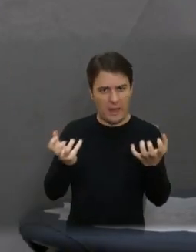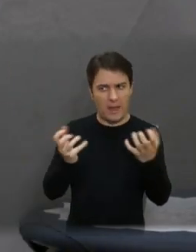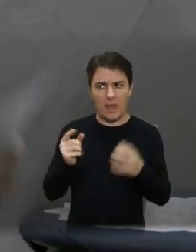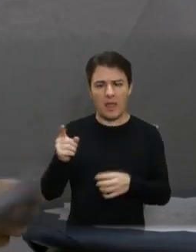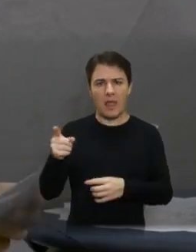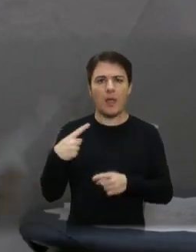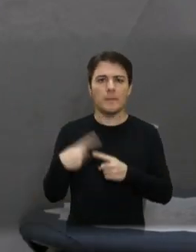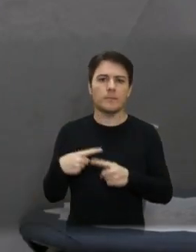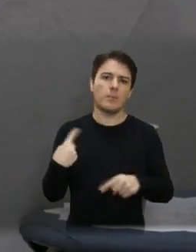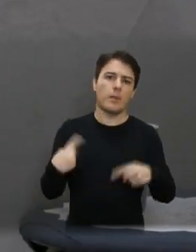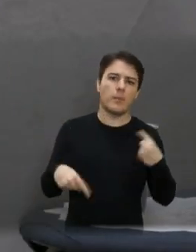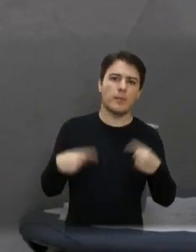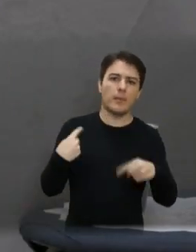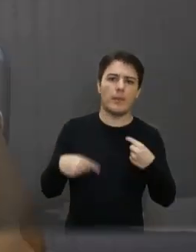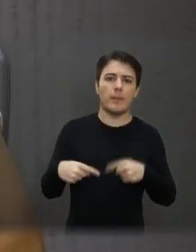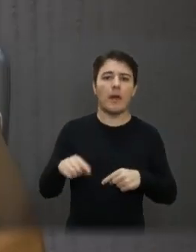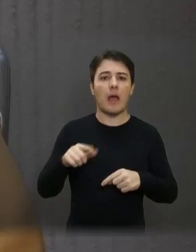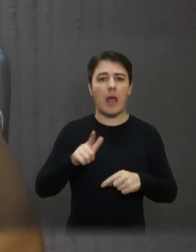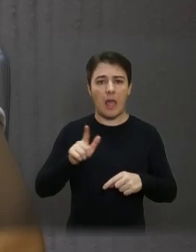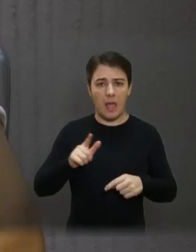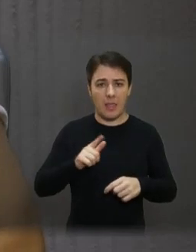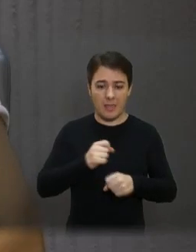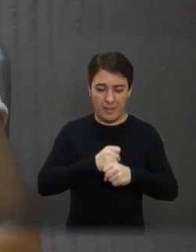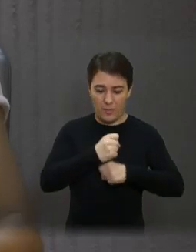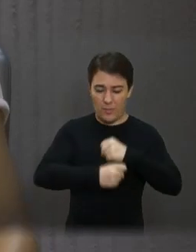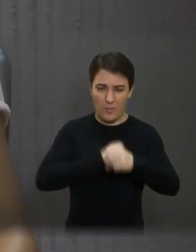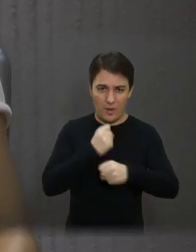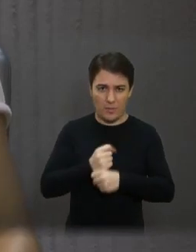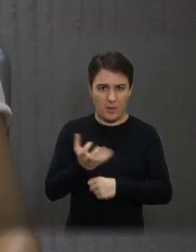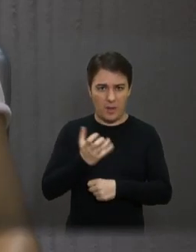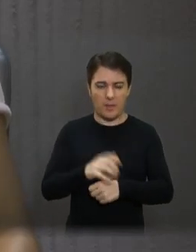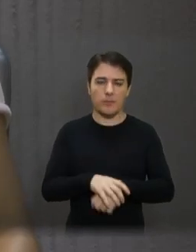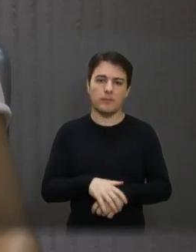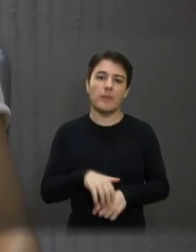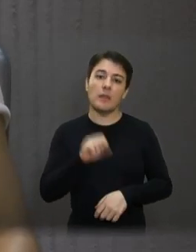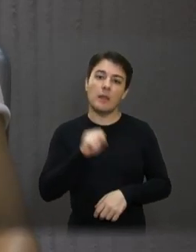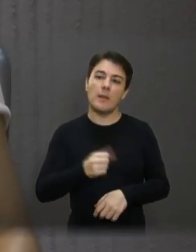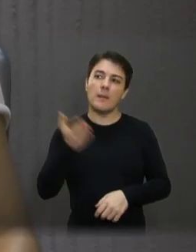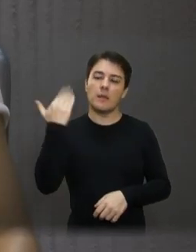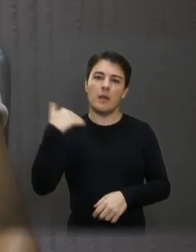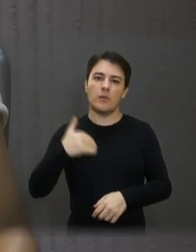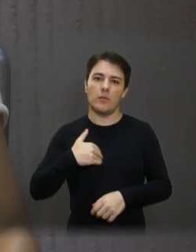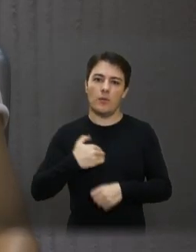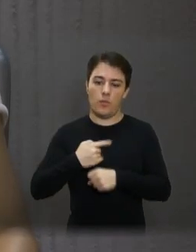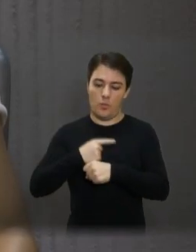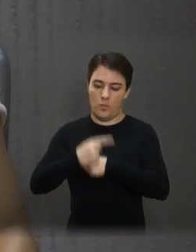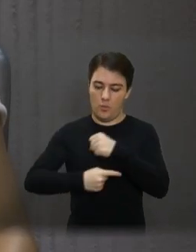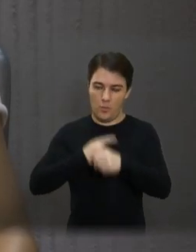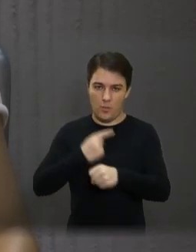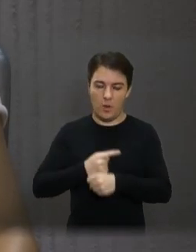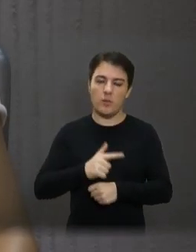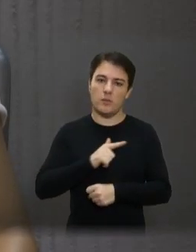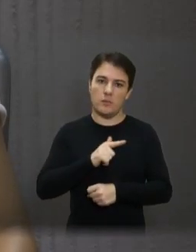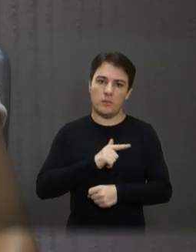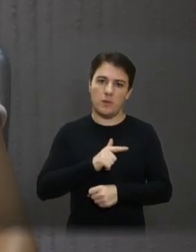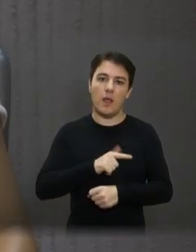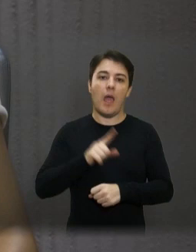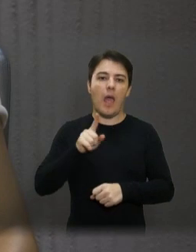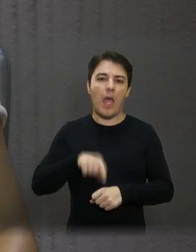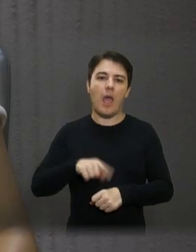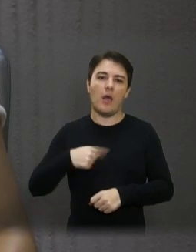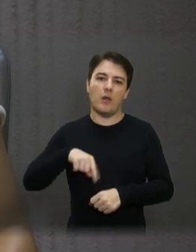ações essas discussões para o ano todo sem dúvida no primeiro ano de Mandato nós fizemos um ano inteiro de